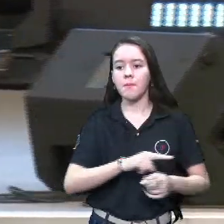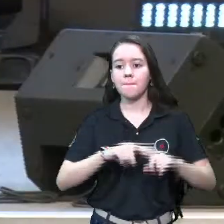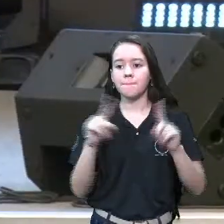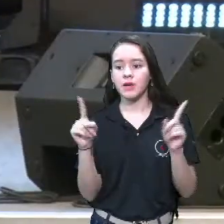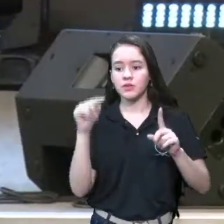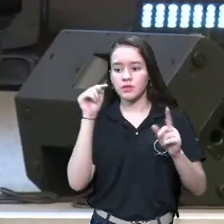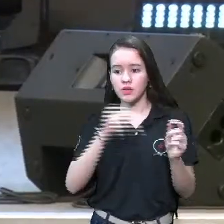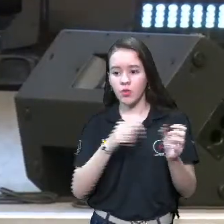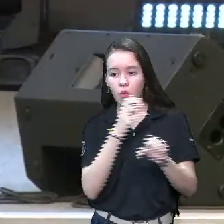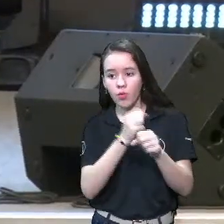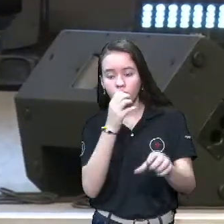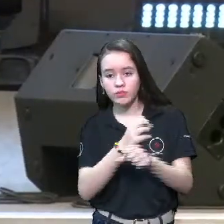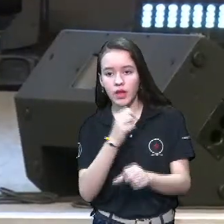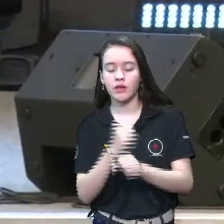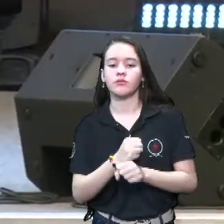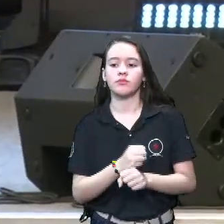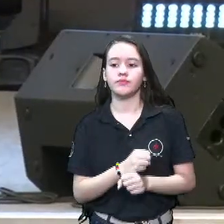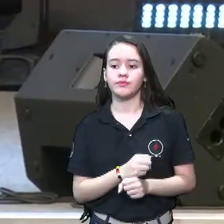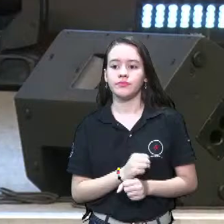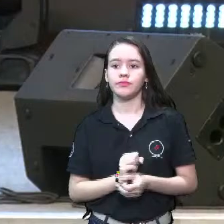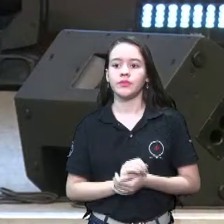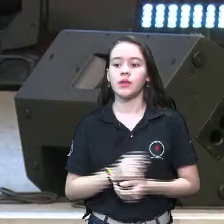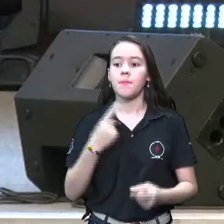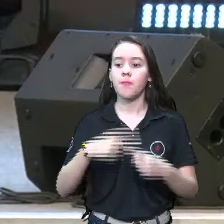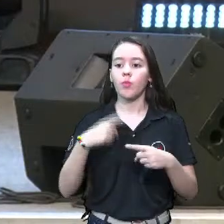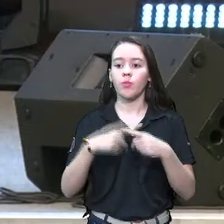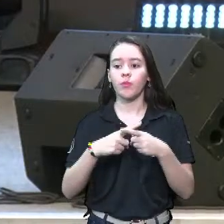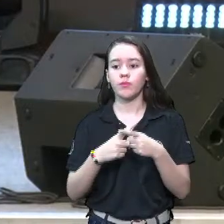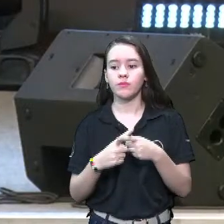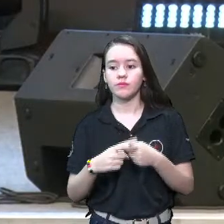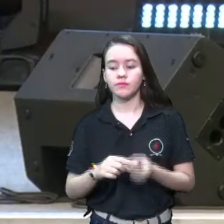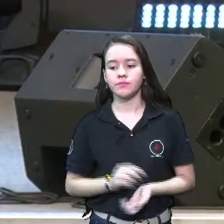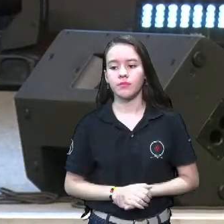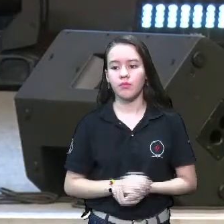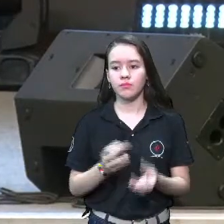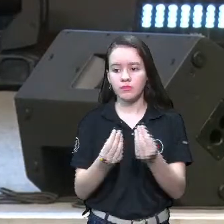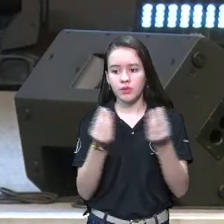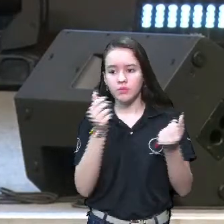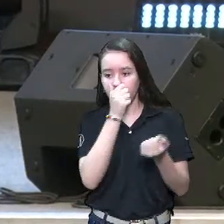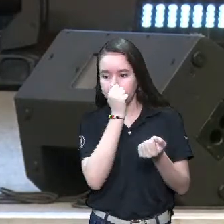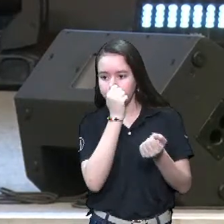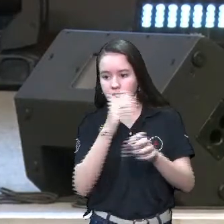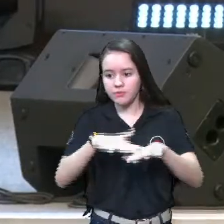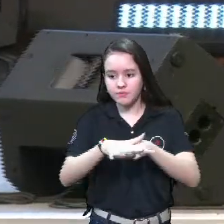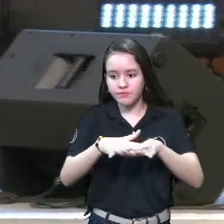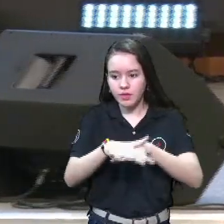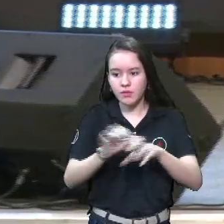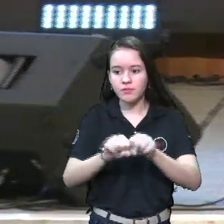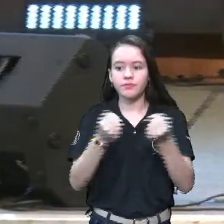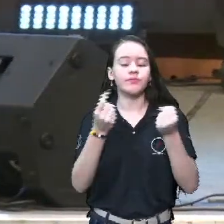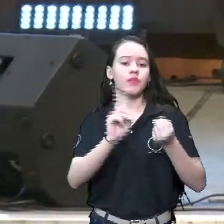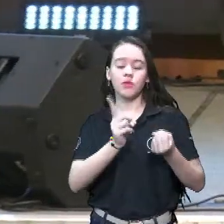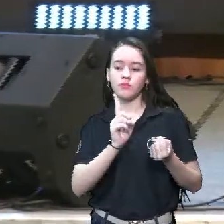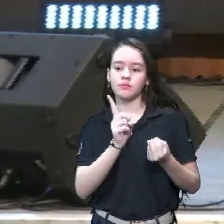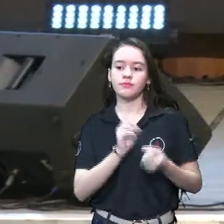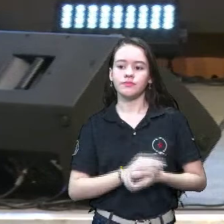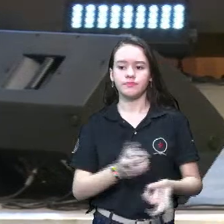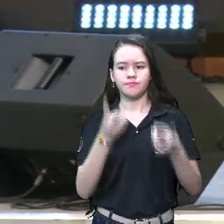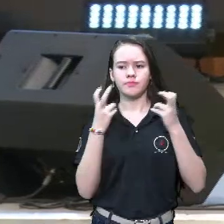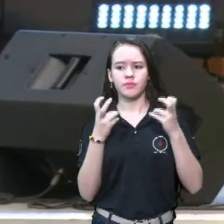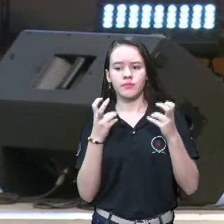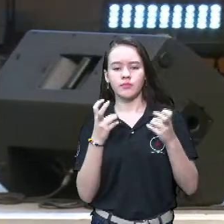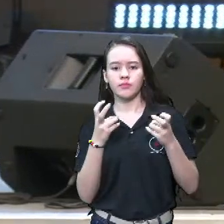eles contaram, e eles dizem por que contaram, porque mesmo sendo tantos a rede não se rompeu. Então é uma coisa que está chamando a atenção deles, estão olhando e falando assim,